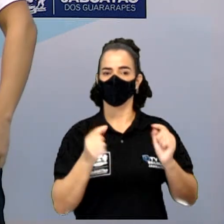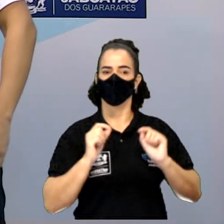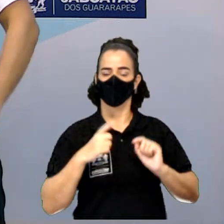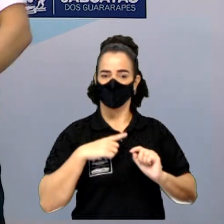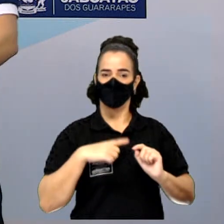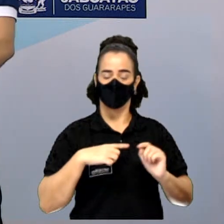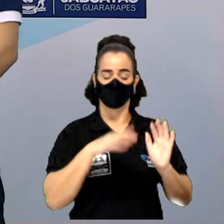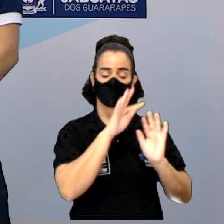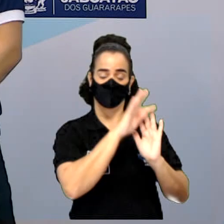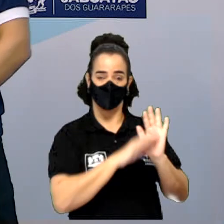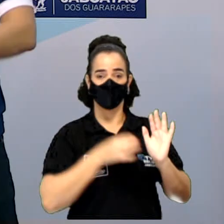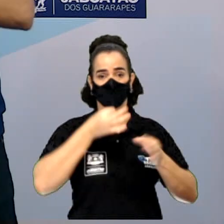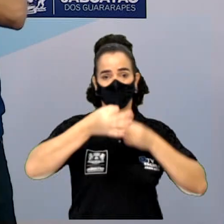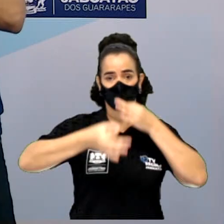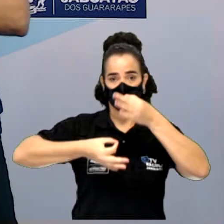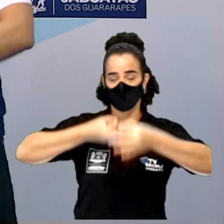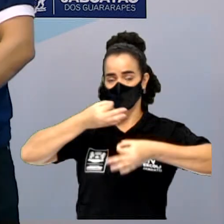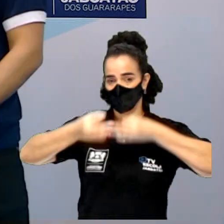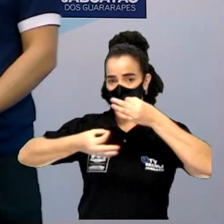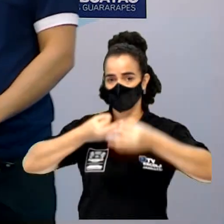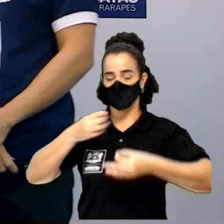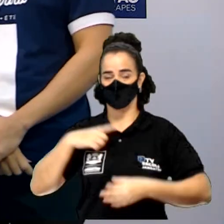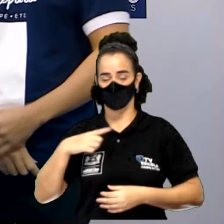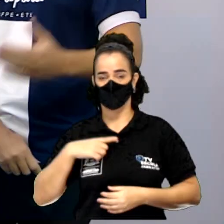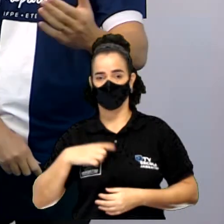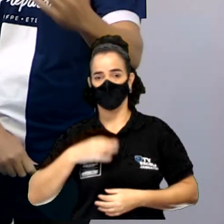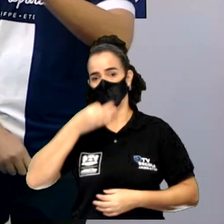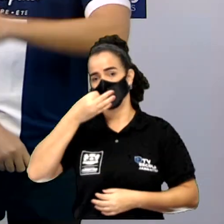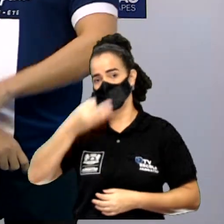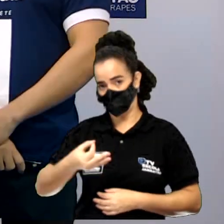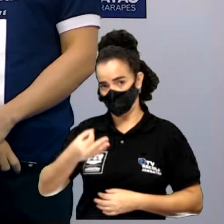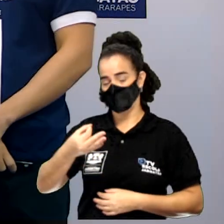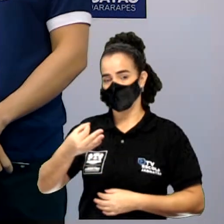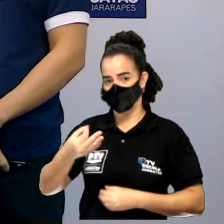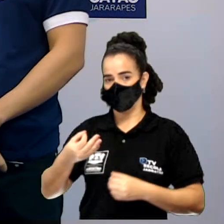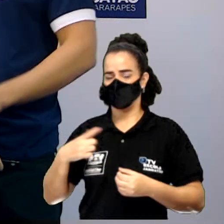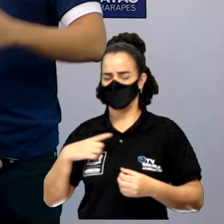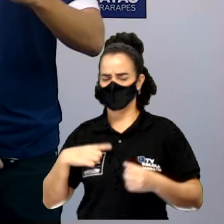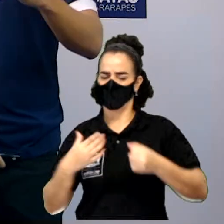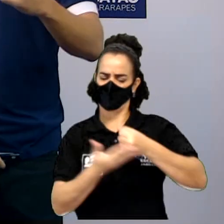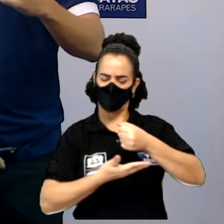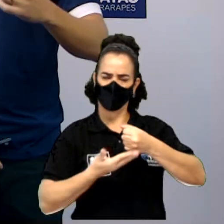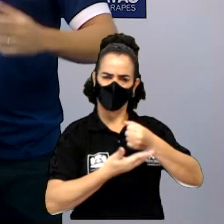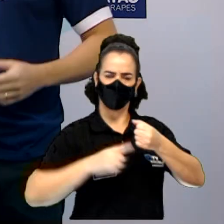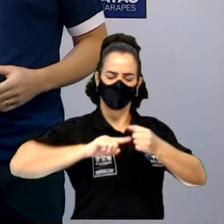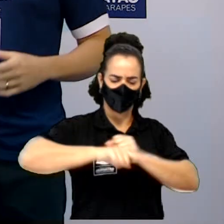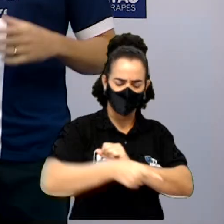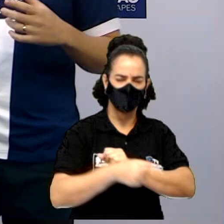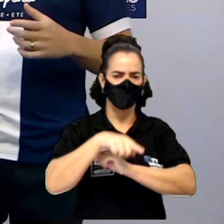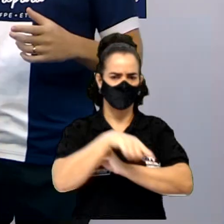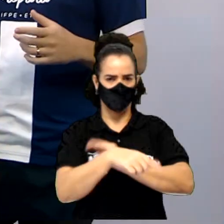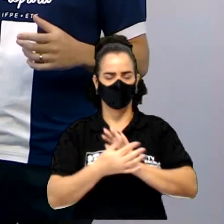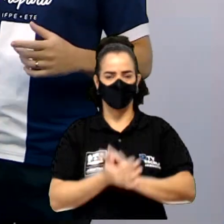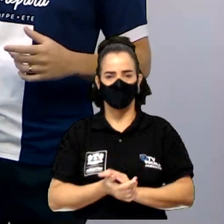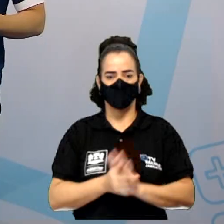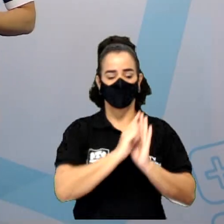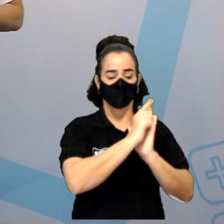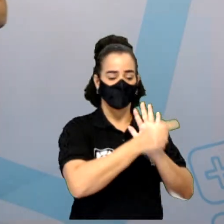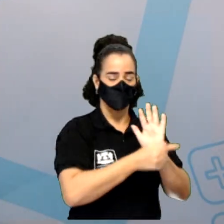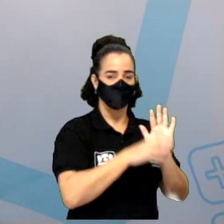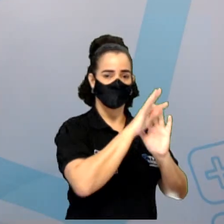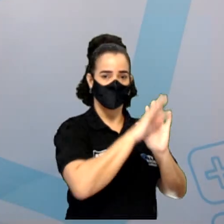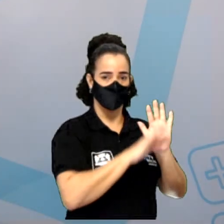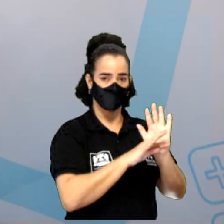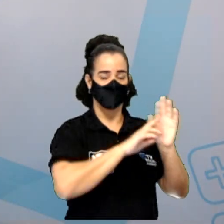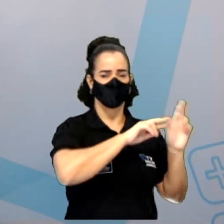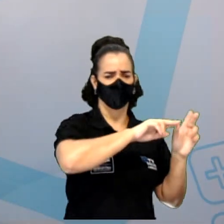é um texto argumentativo. A gente está vendo aqui a opinião do autor e ele traz um embasamento para isso. Para vocês perceberem que os gêneros textuais são